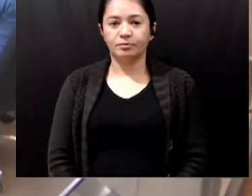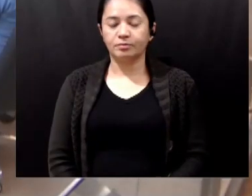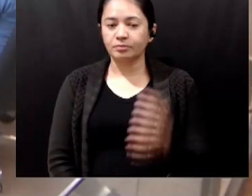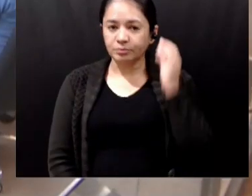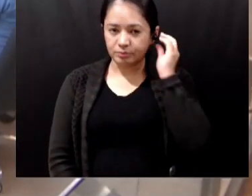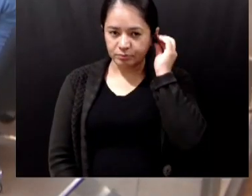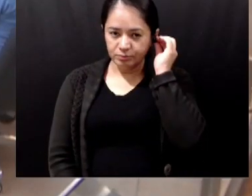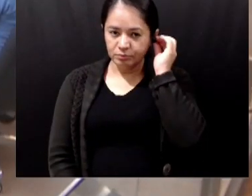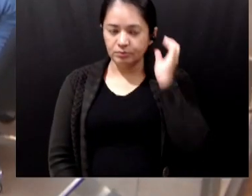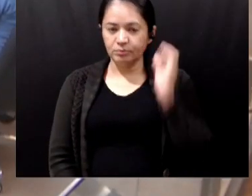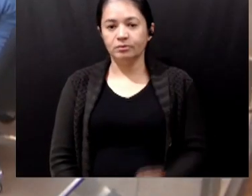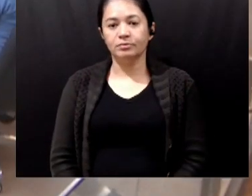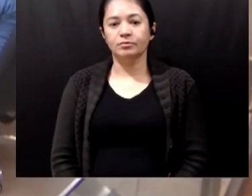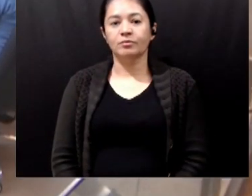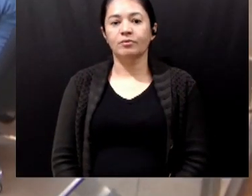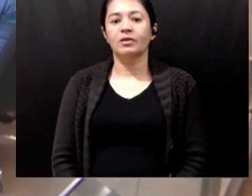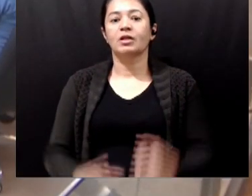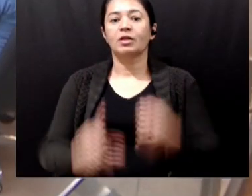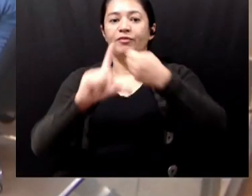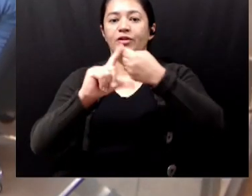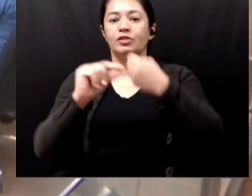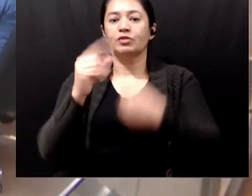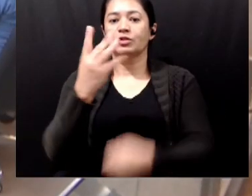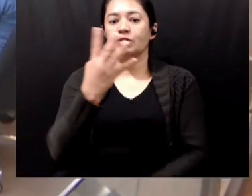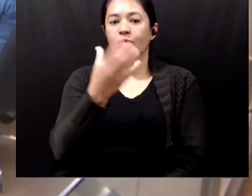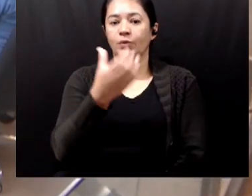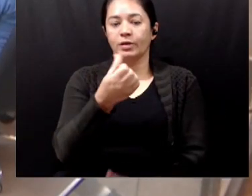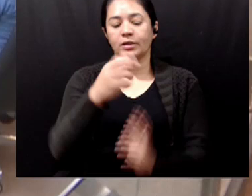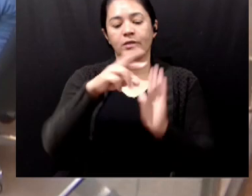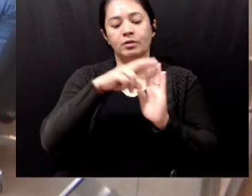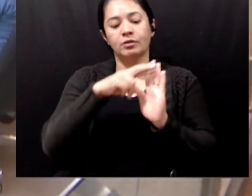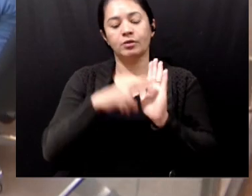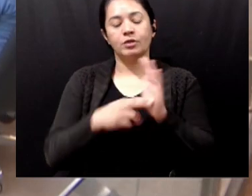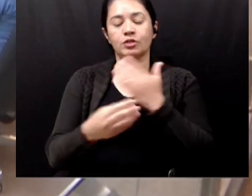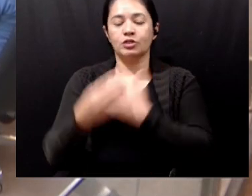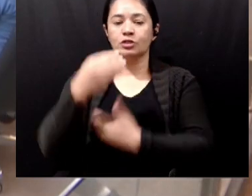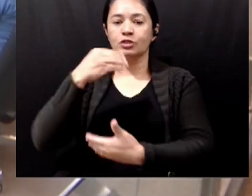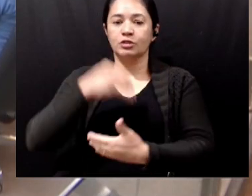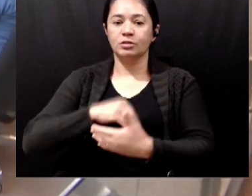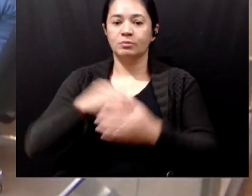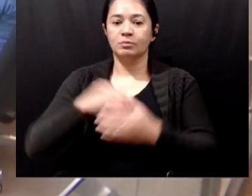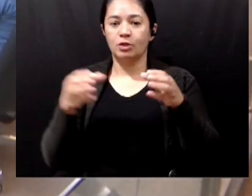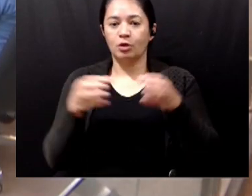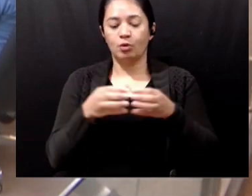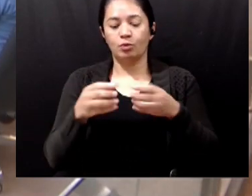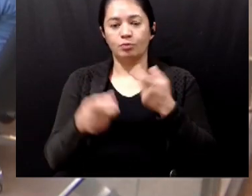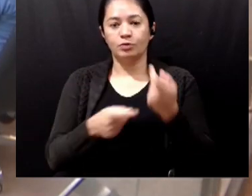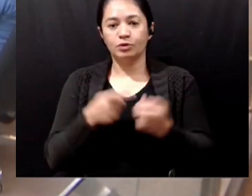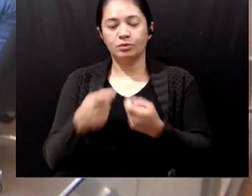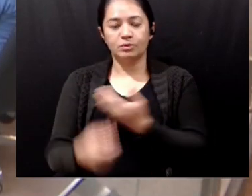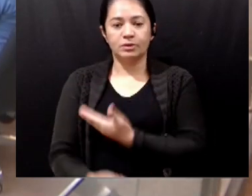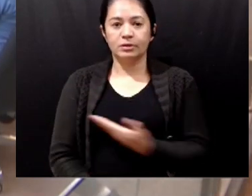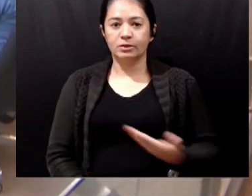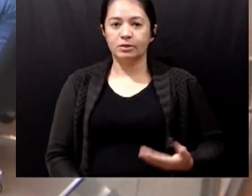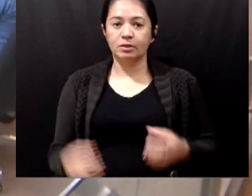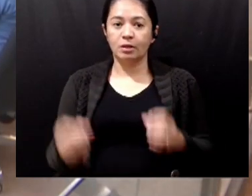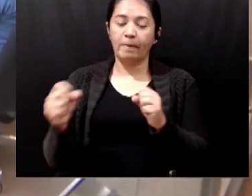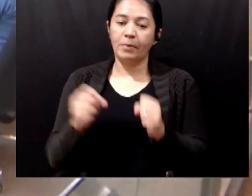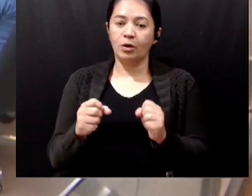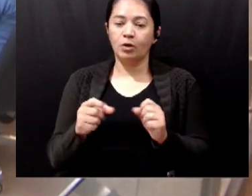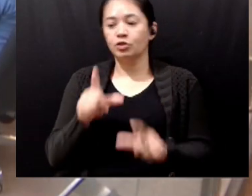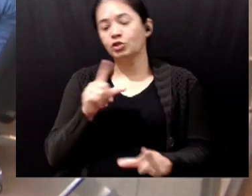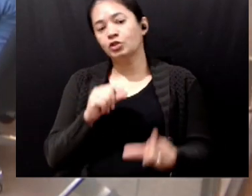Conforme o artigo 46 do Regimento Interno, a Comissão de Administração Pública pode opinar ou